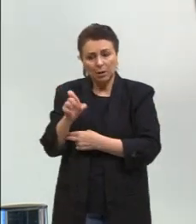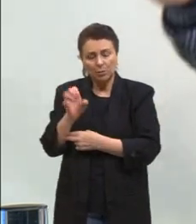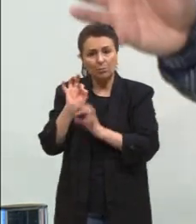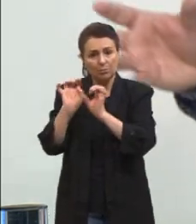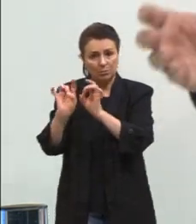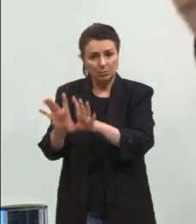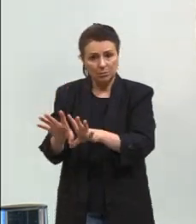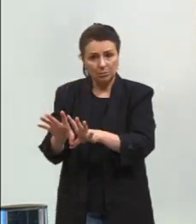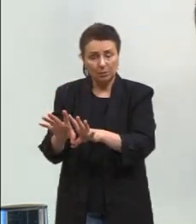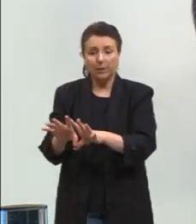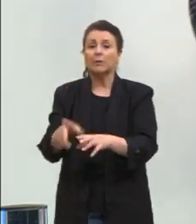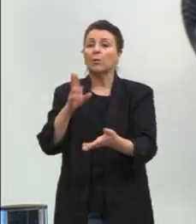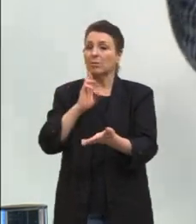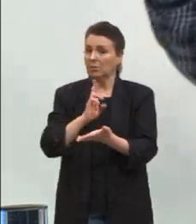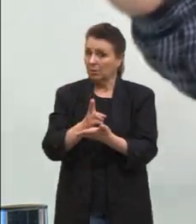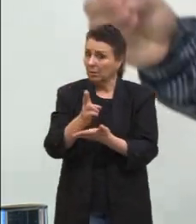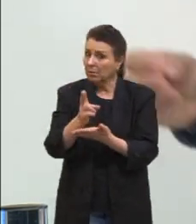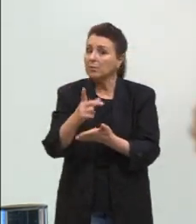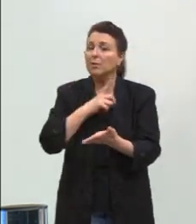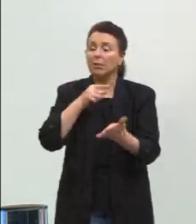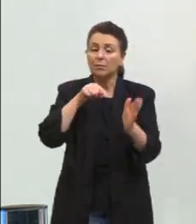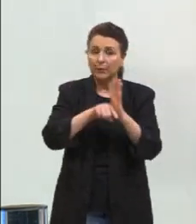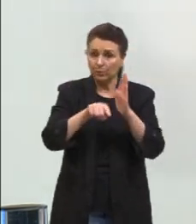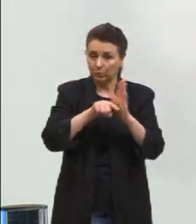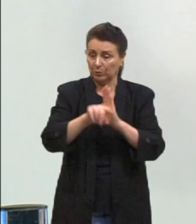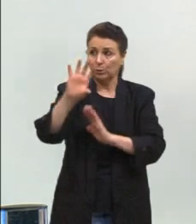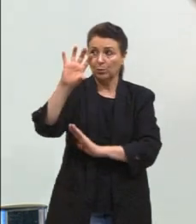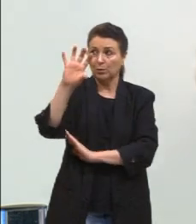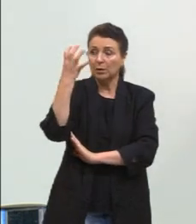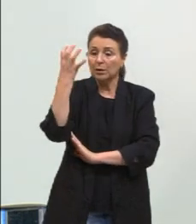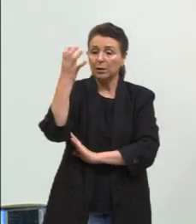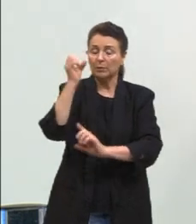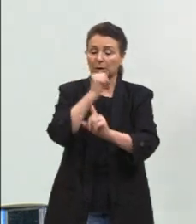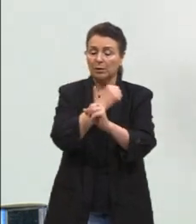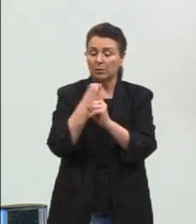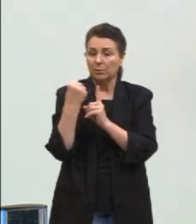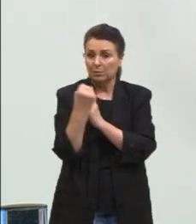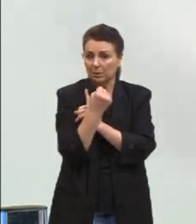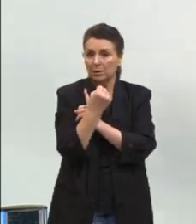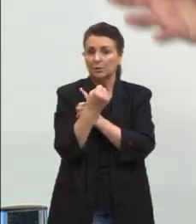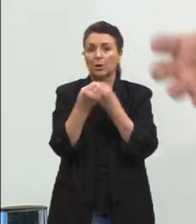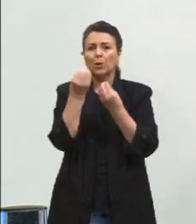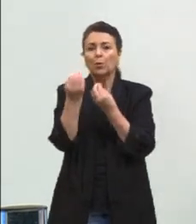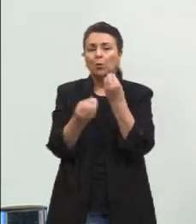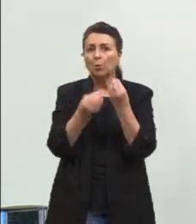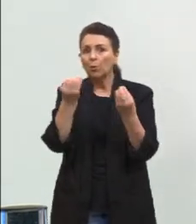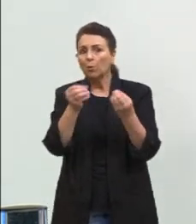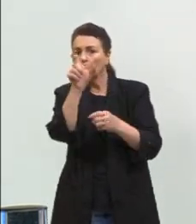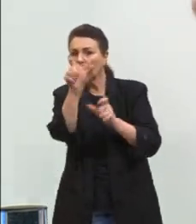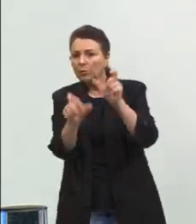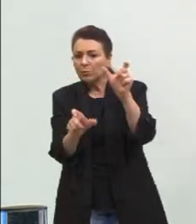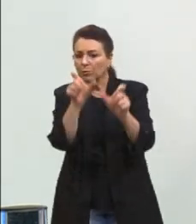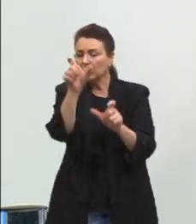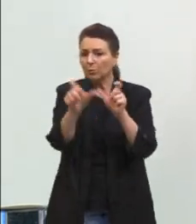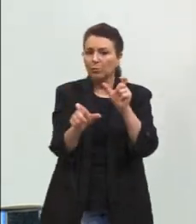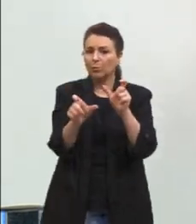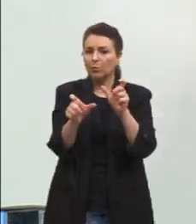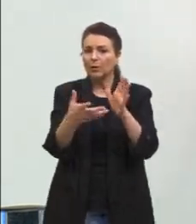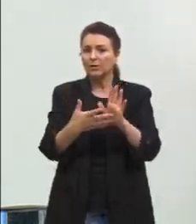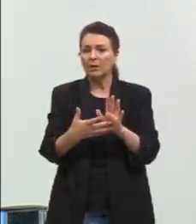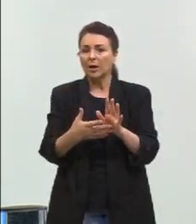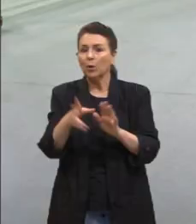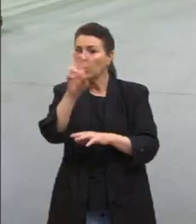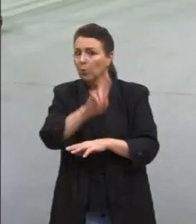alguma questão ligada clima né sociedade Como o ser humano vai se colocando dentro dessa área